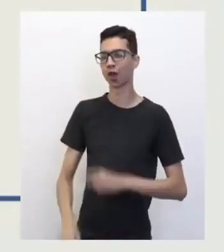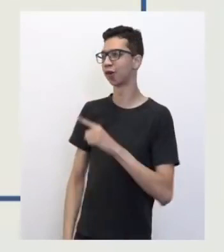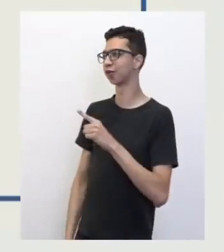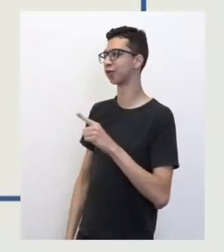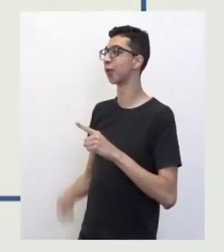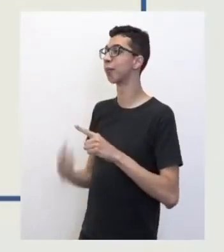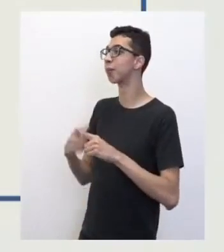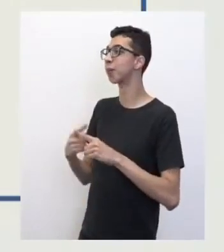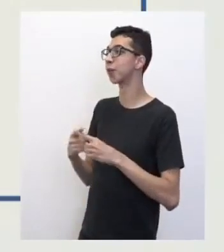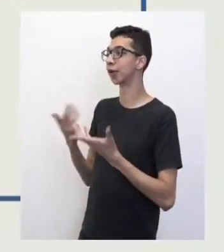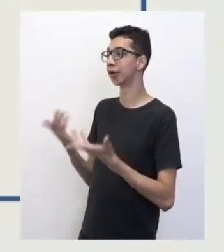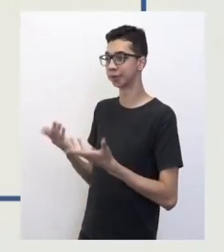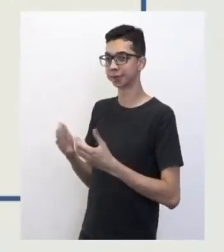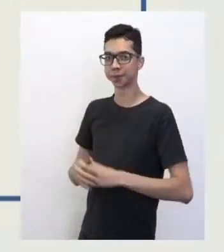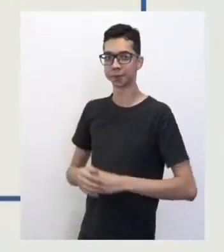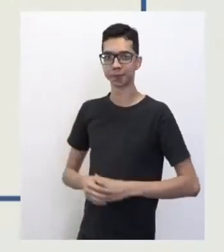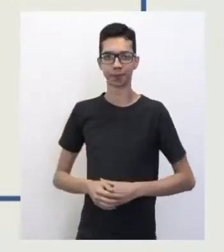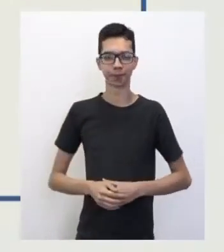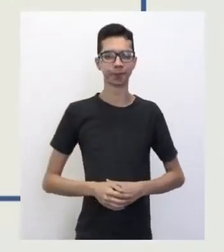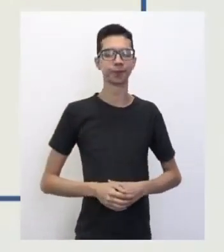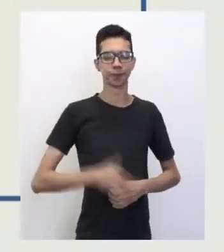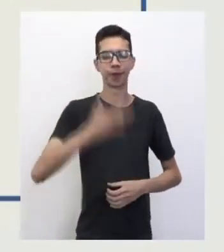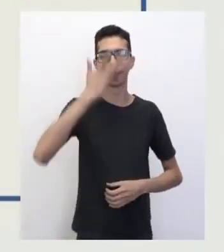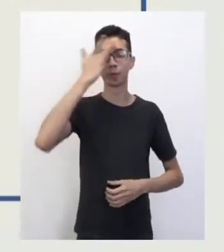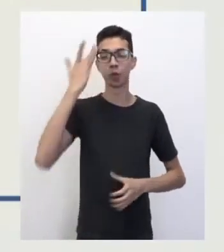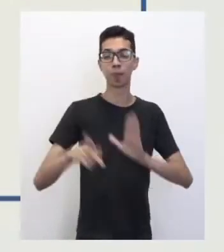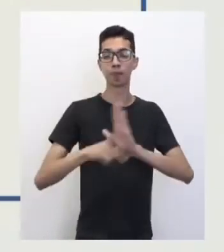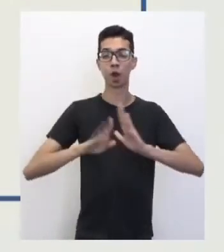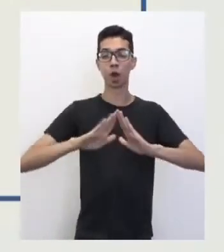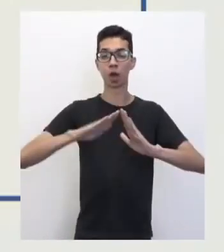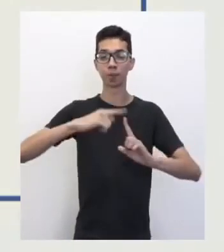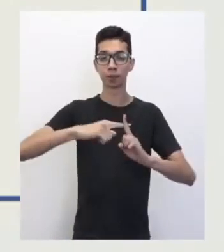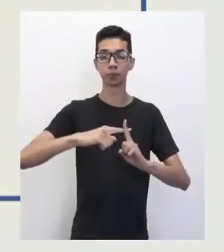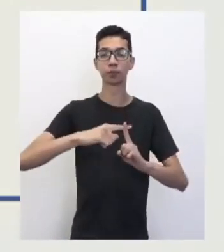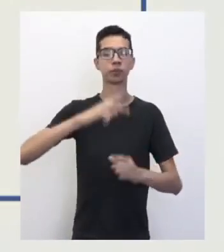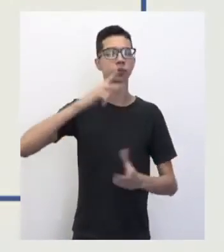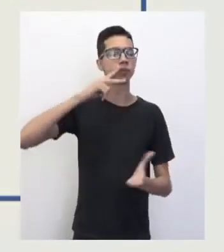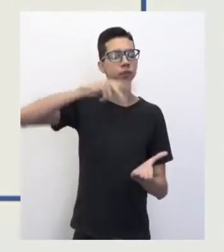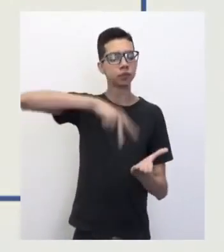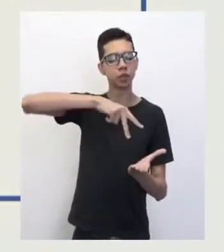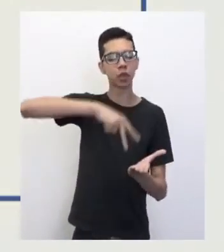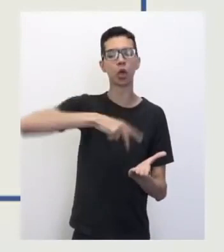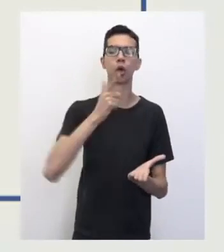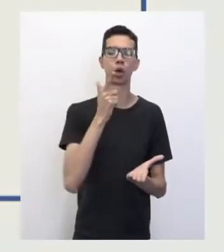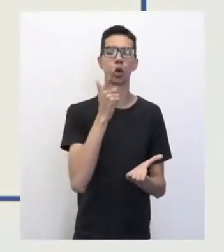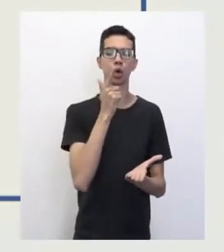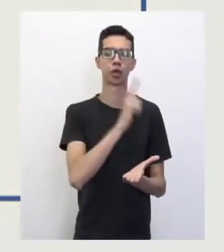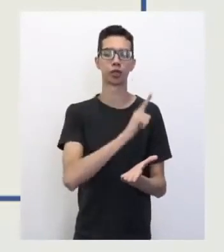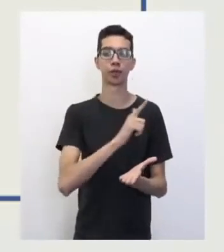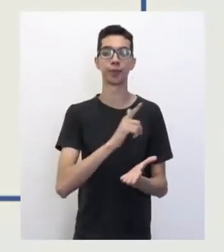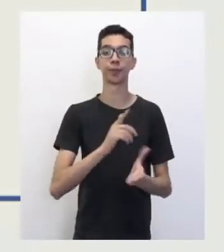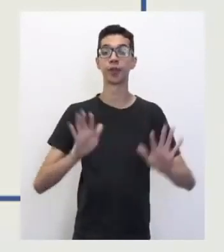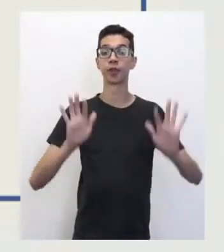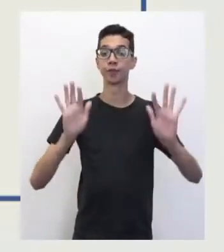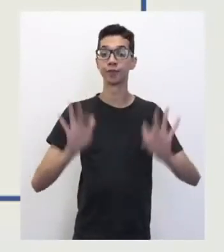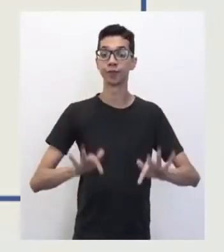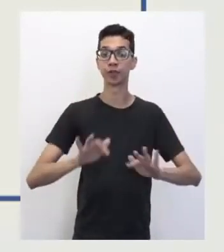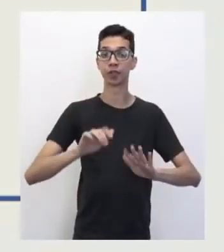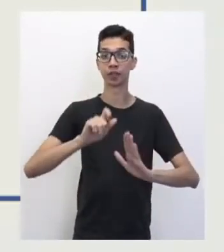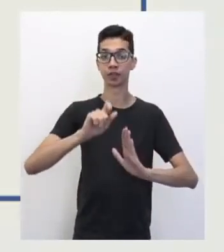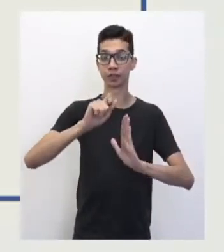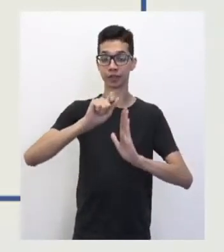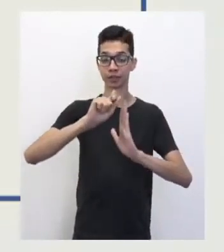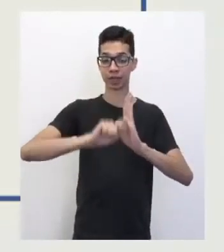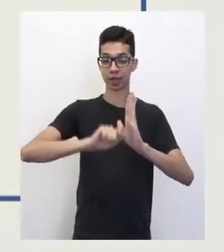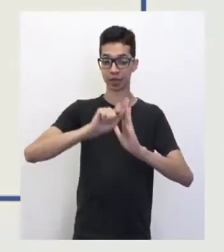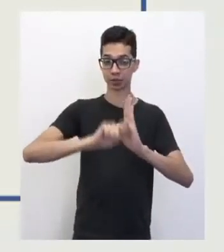Seus membros eram alguns dos poucos que tinham acesso à leitura. E finalizando o nosso texto, nós temos: com